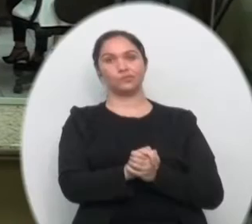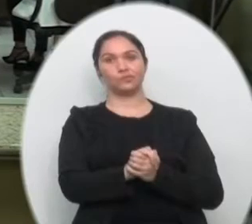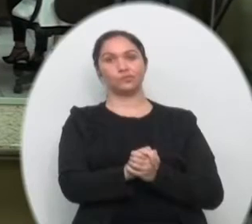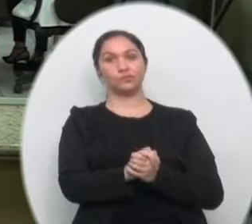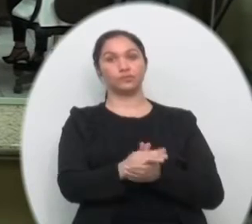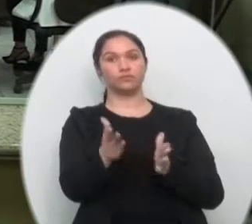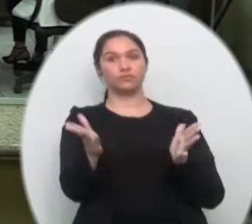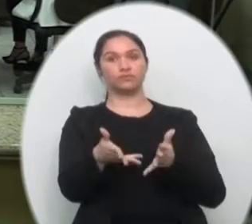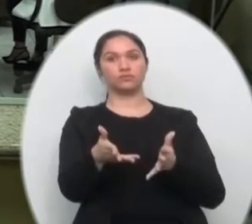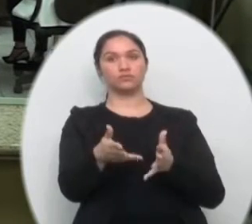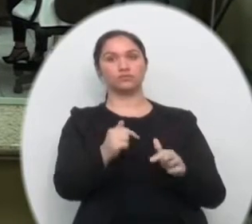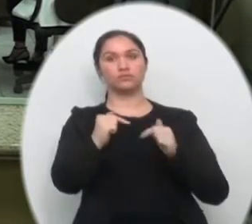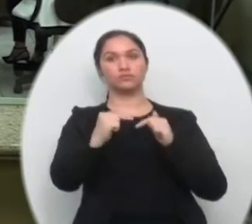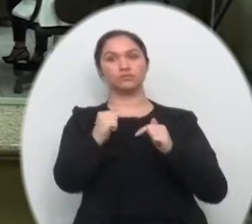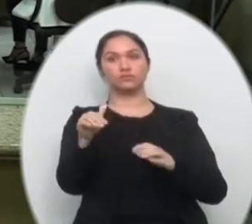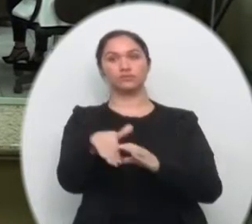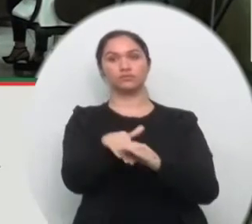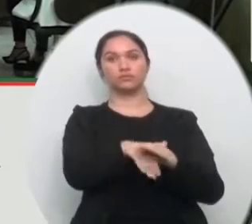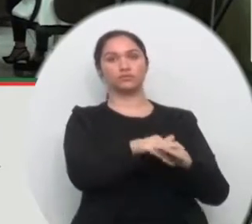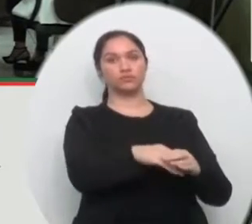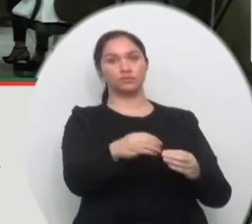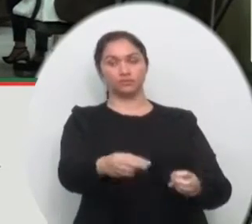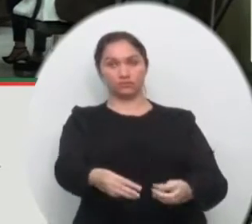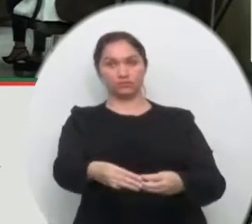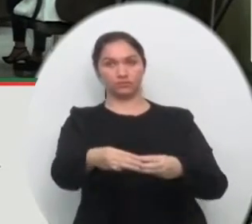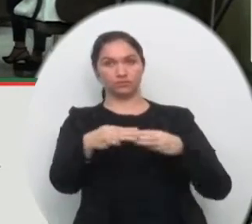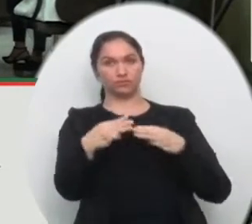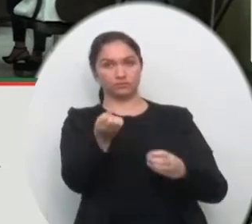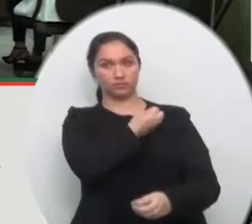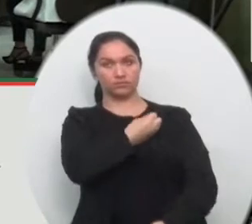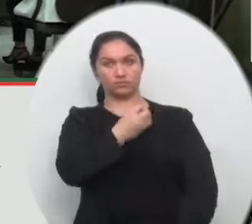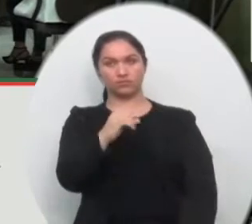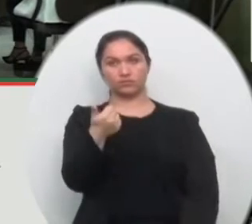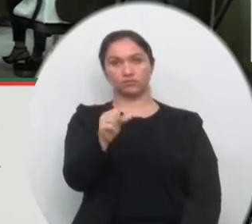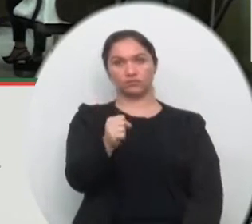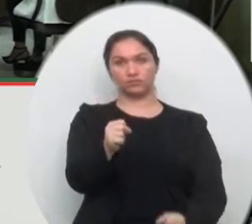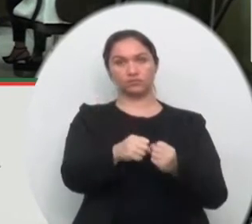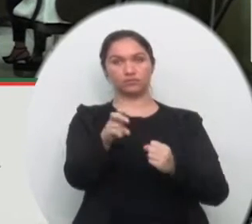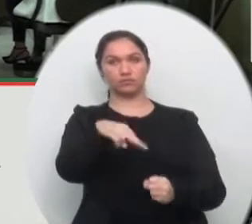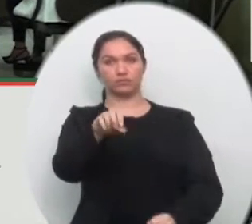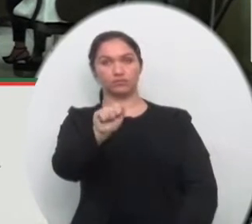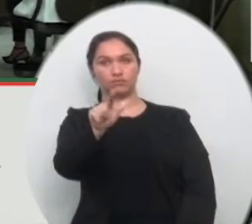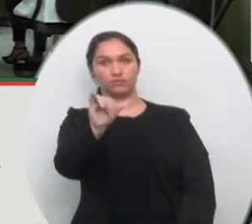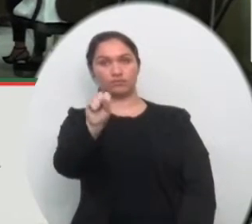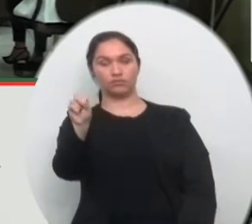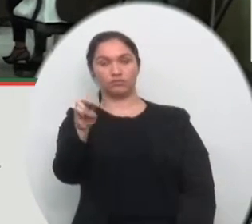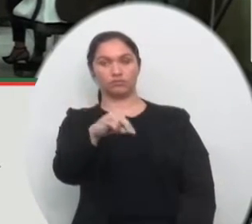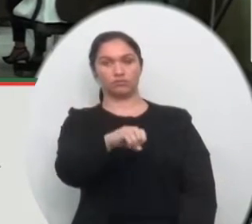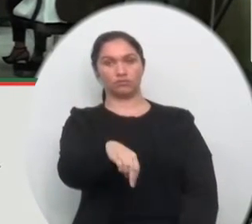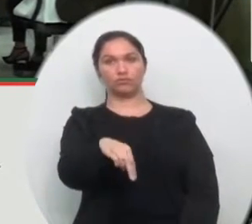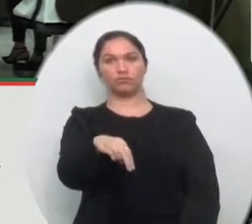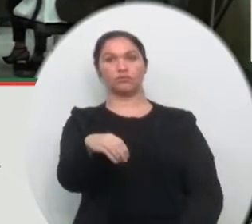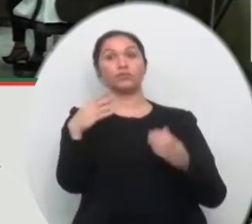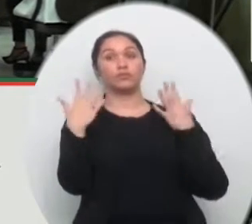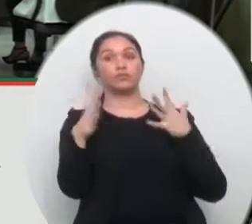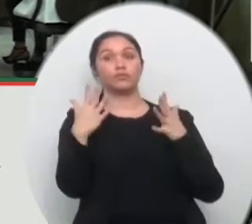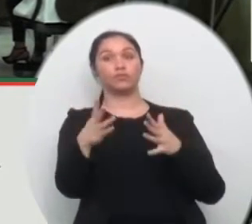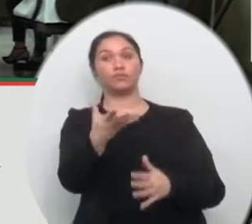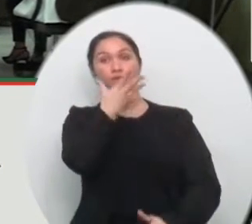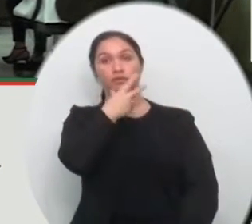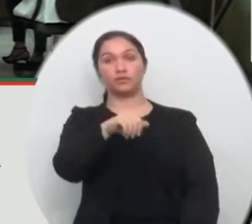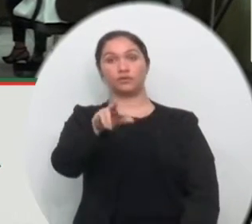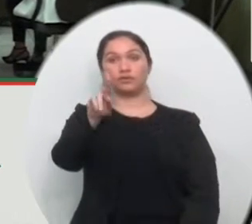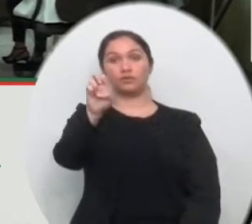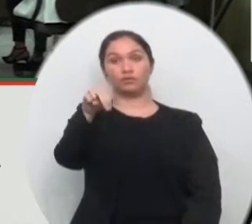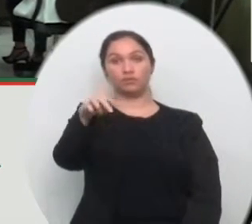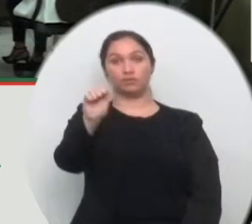Está em única discussão e votação a moção número 018 de 2018, de autoria do vereador Alisson Pires, aplaudindo o senhor